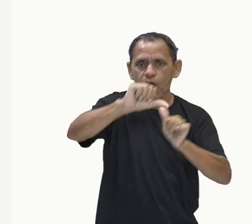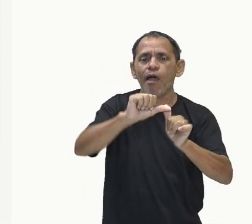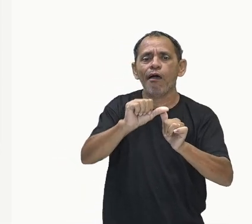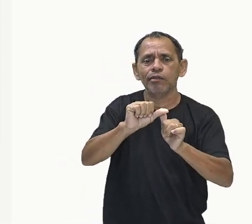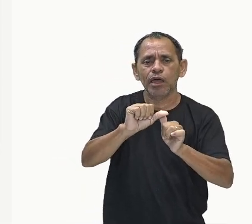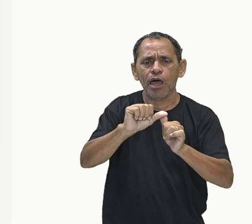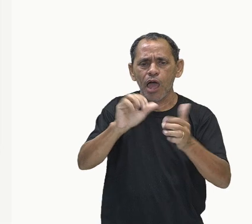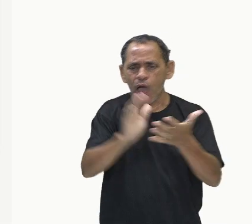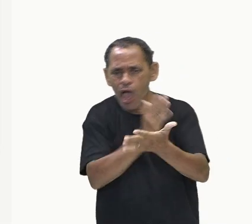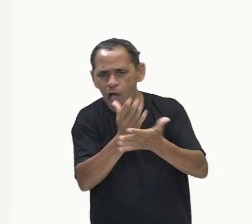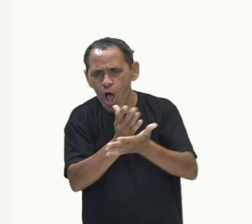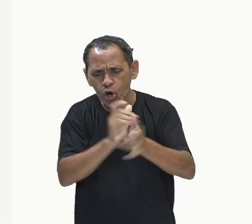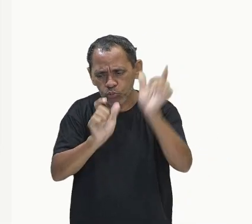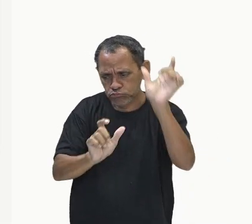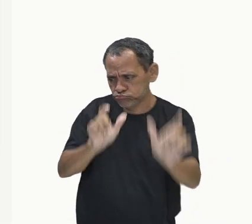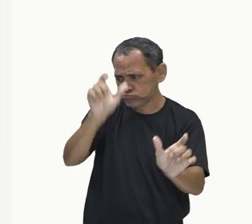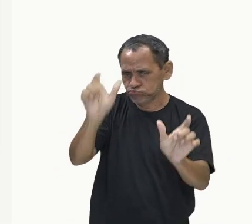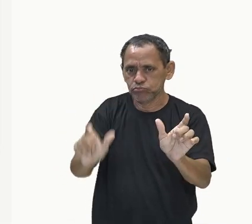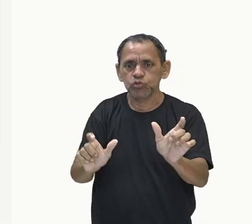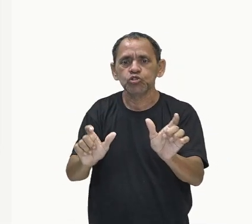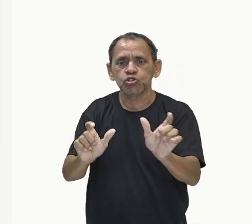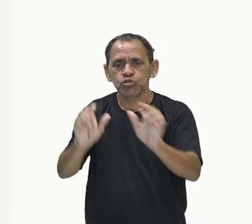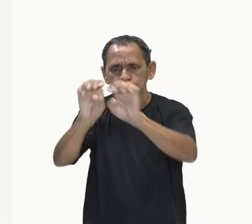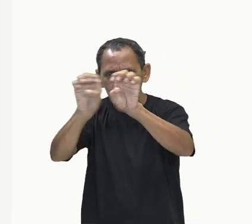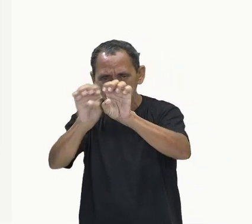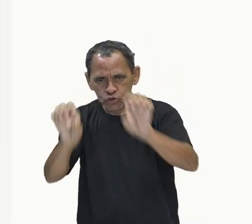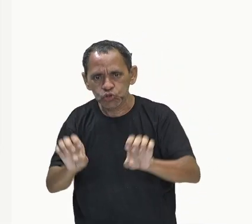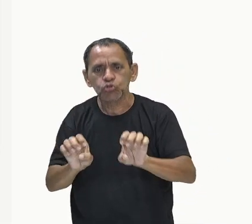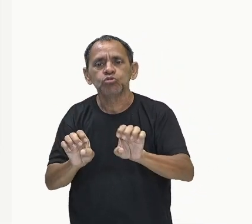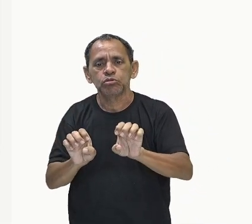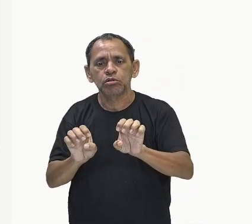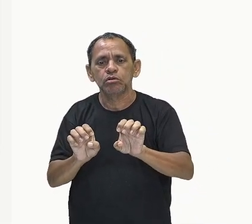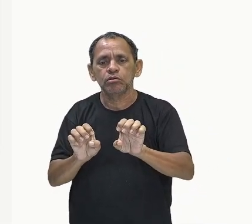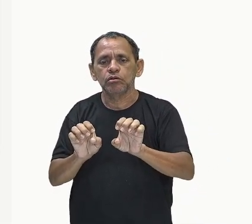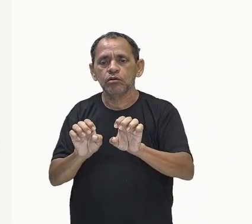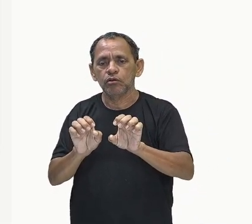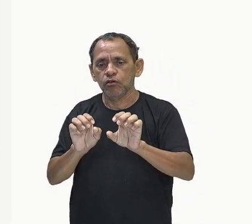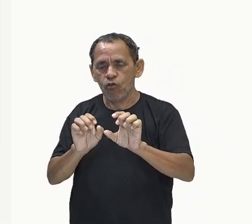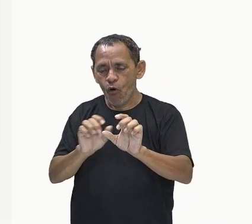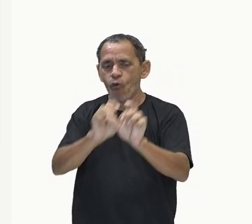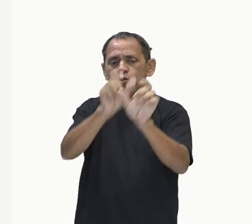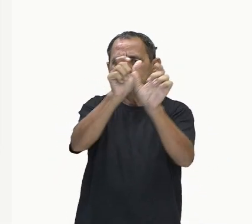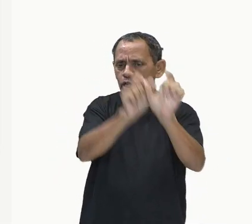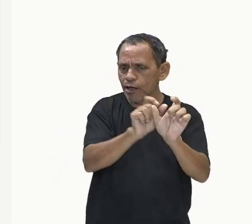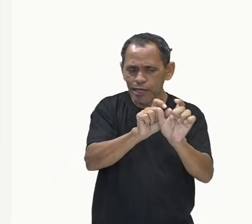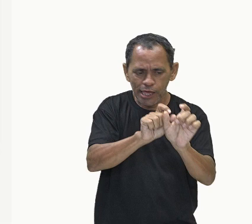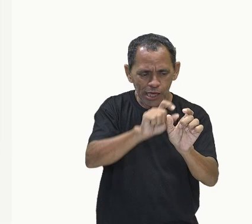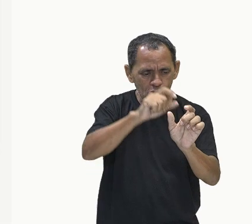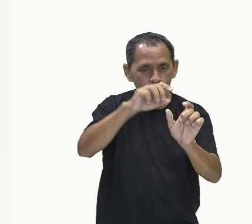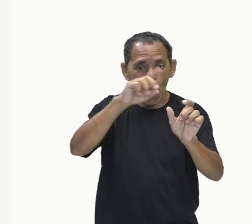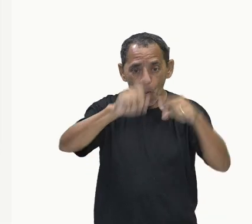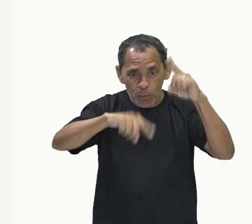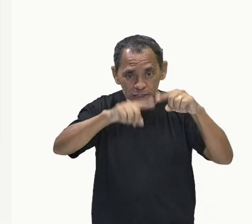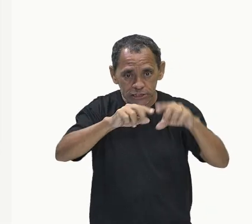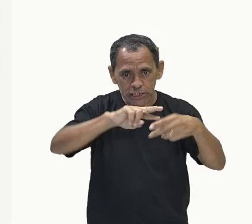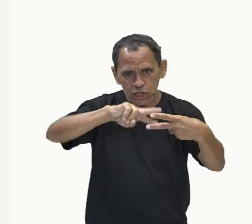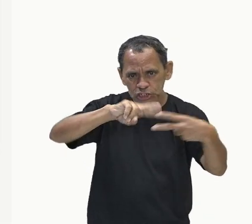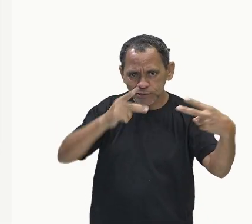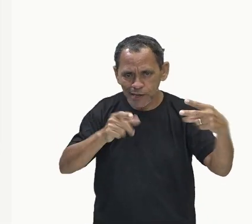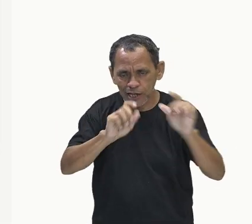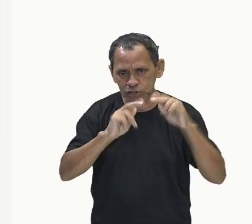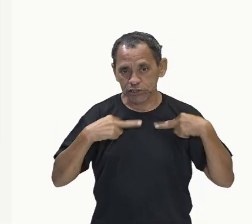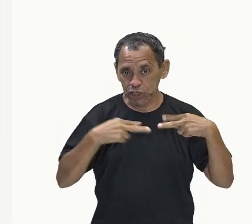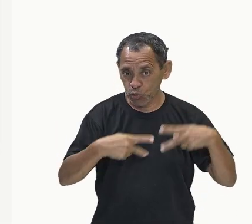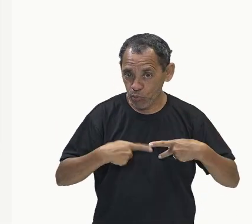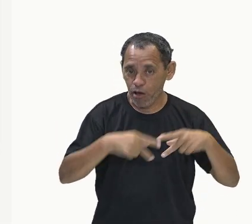aqui, que elas serão introduzidas, né, para modificar o material genético humano.